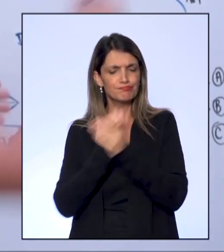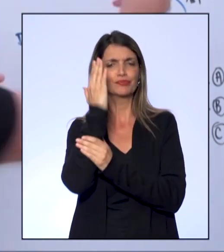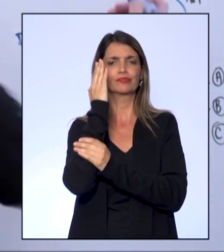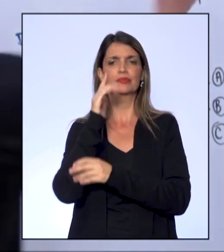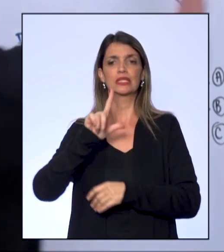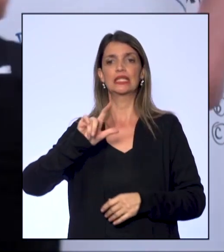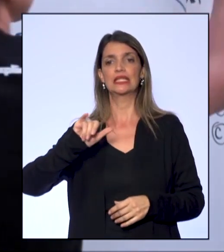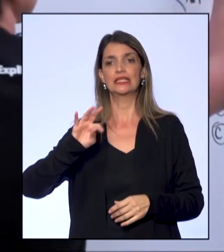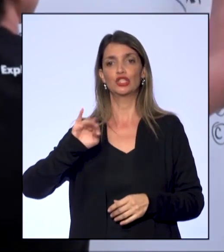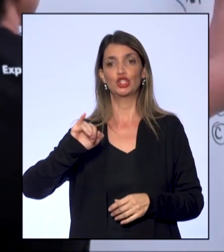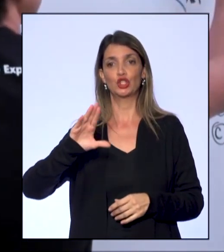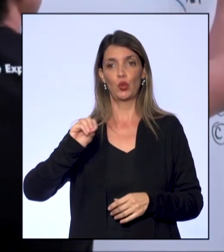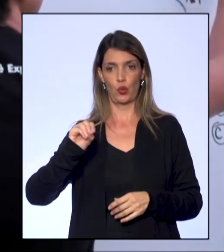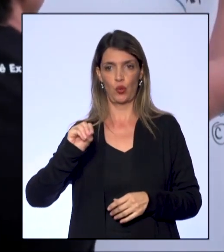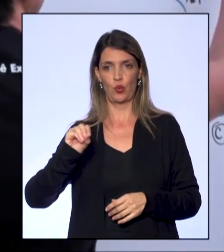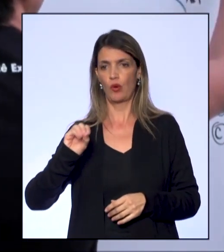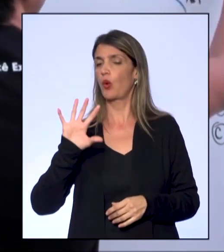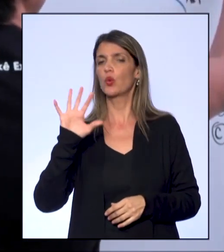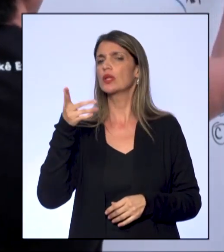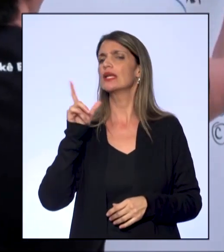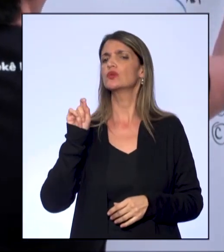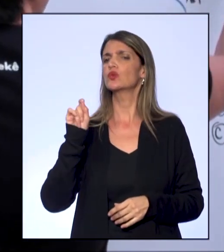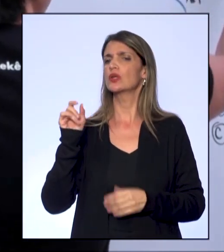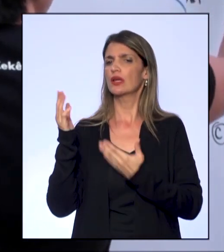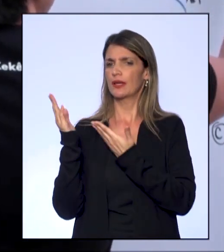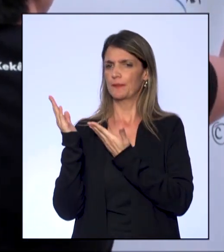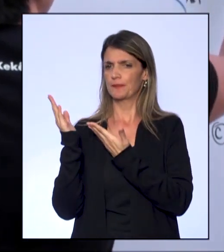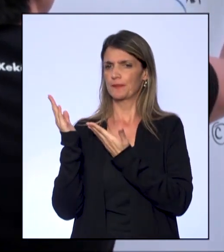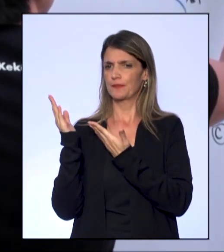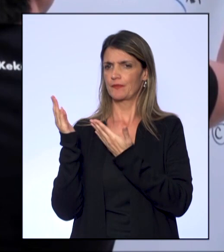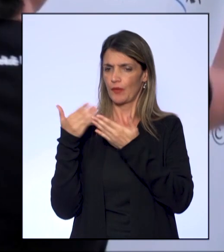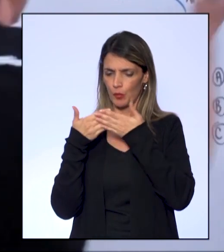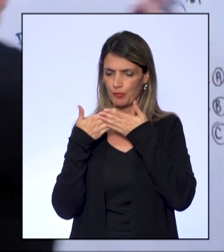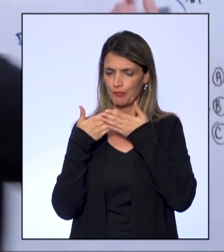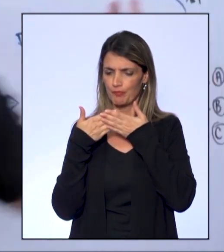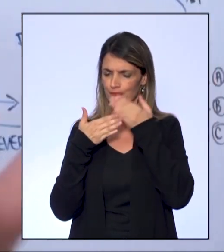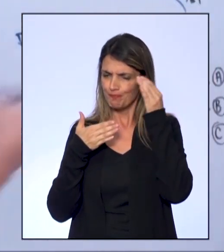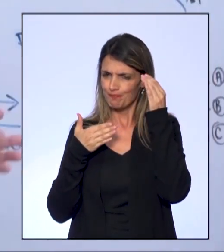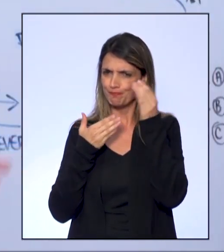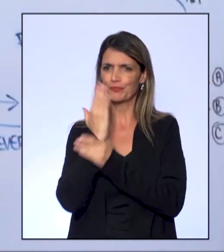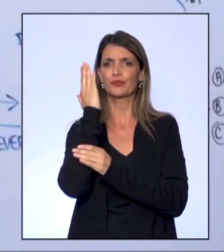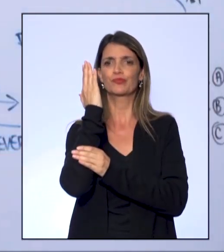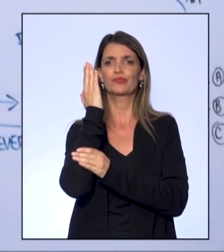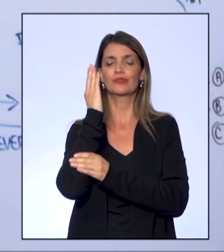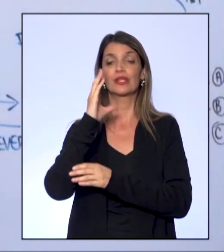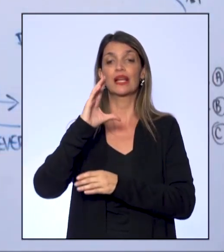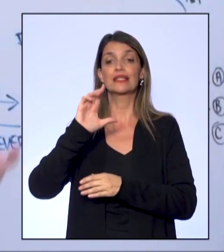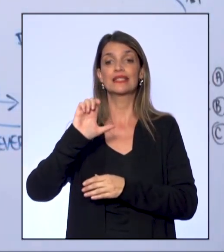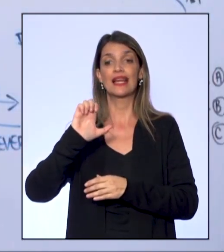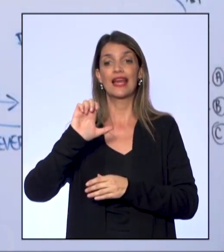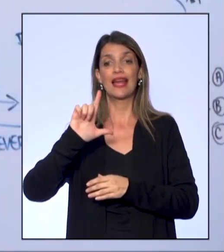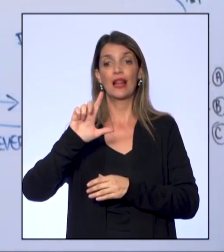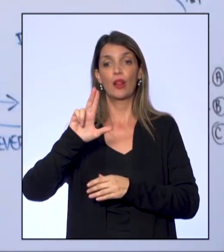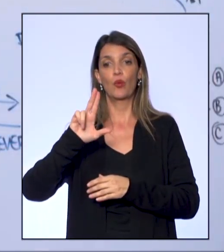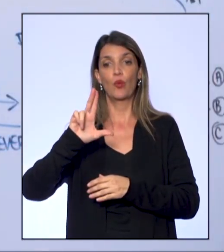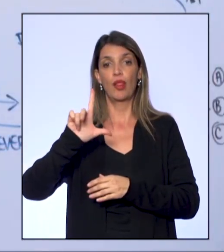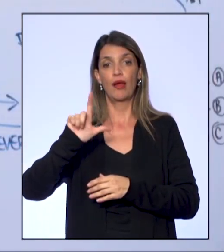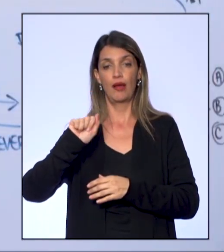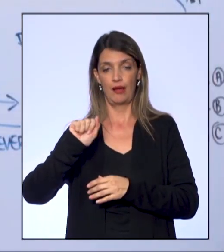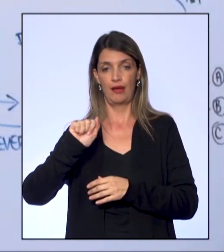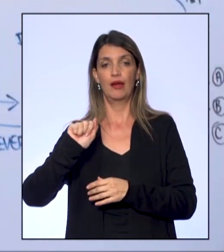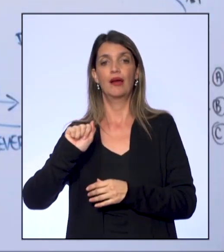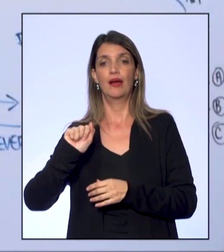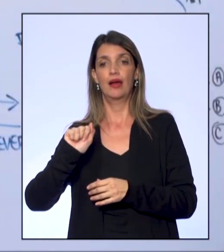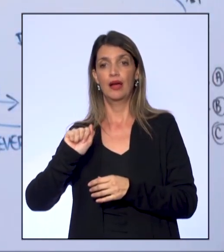olha aqui, ó. O que está acontecendo bem aqui? Está acontecendo um rompimento da célula tá? Tá acontecendo uma lise e tá liberando